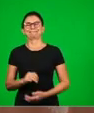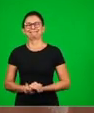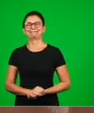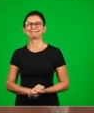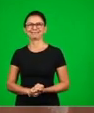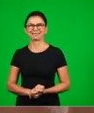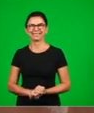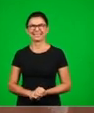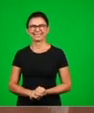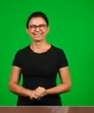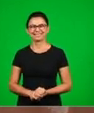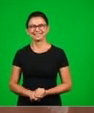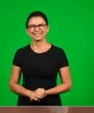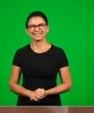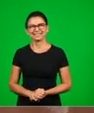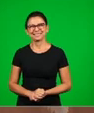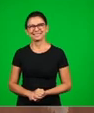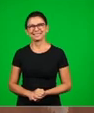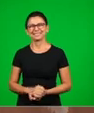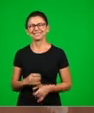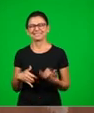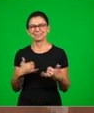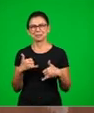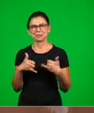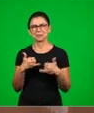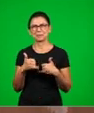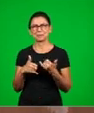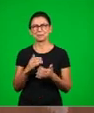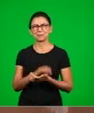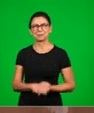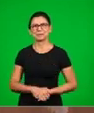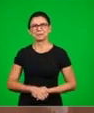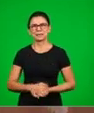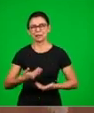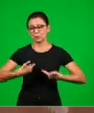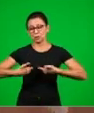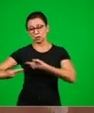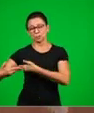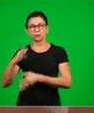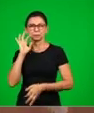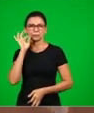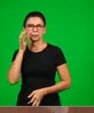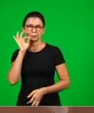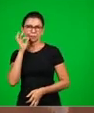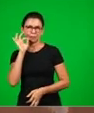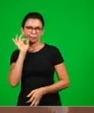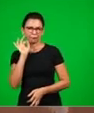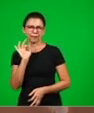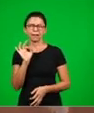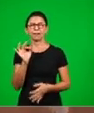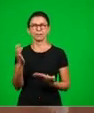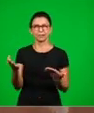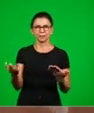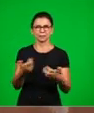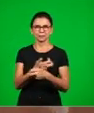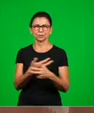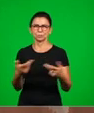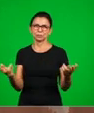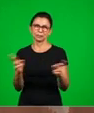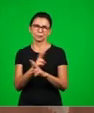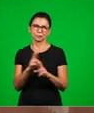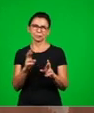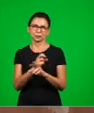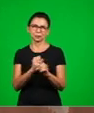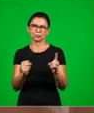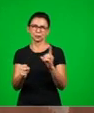domingo, sei lá que dia. Não, eu estou indo lá, tomar um café, não sei o quê, aquelas coisas que a gente gosta, né? E eu estou indo, por